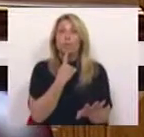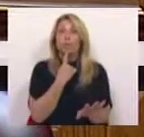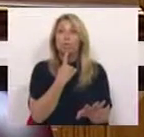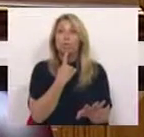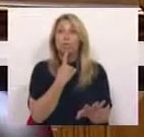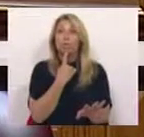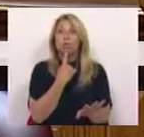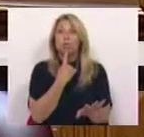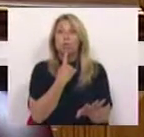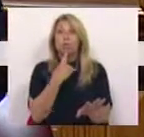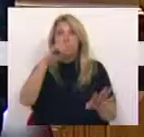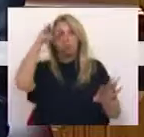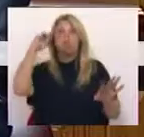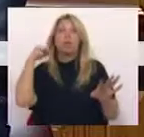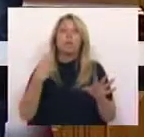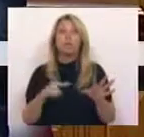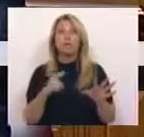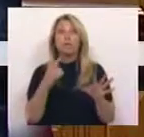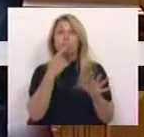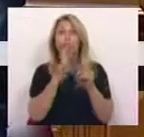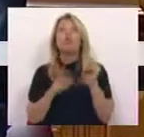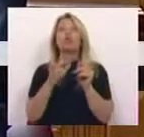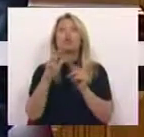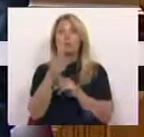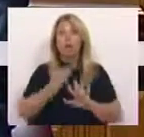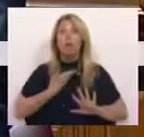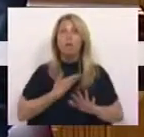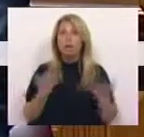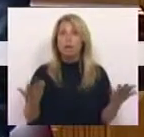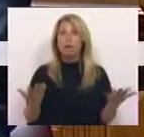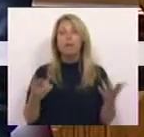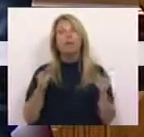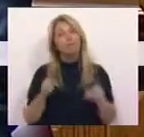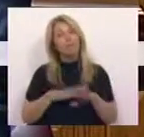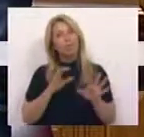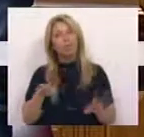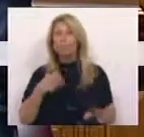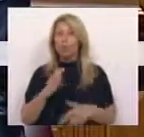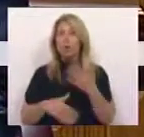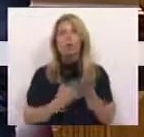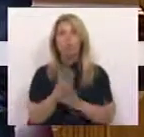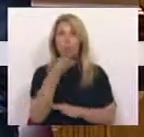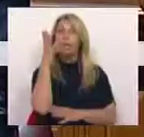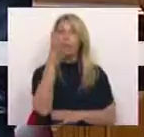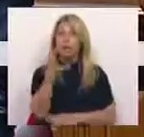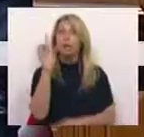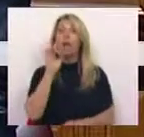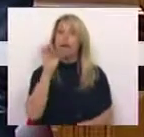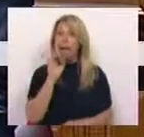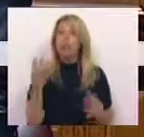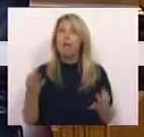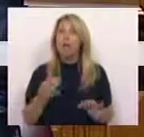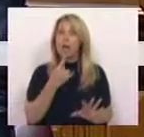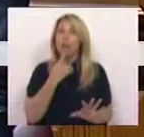enormíssimos, esgotantes juros da dívida. E, nesse sentido, Sr. Ministro, os Verdes continuam a reafirmar, é muito importante